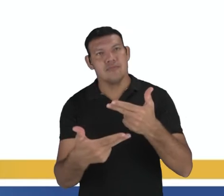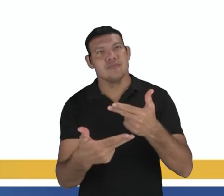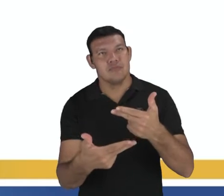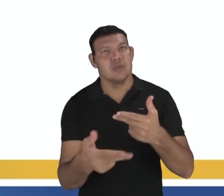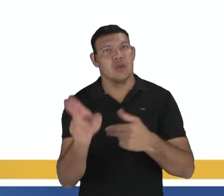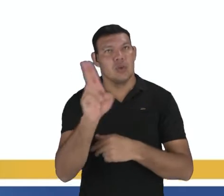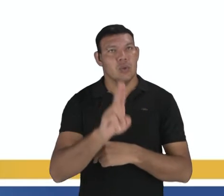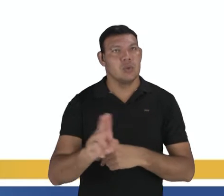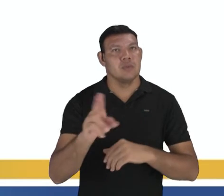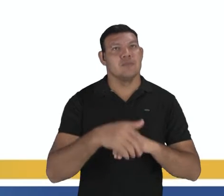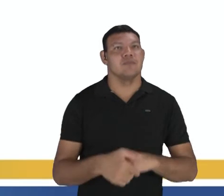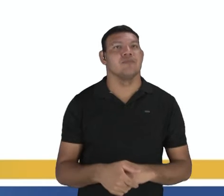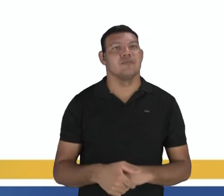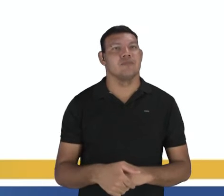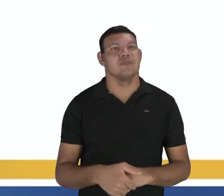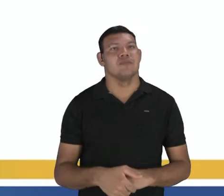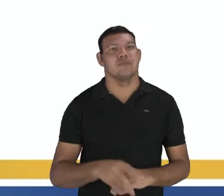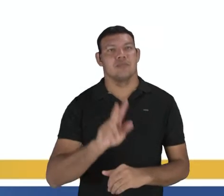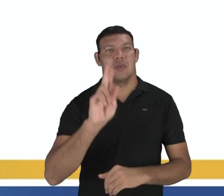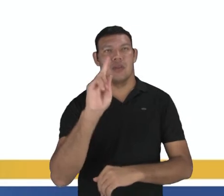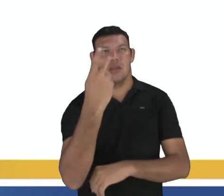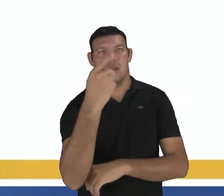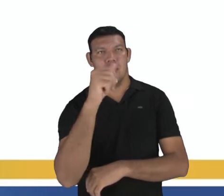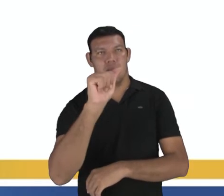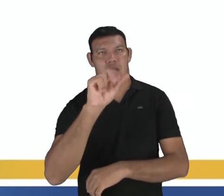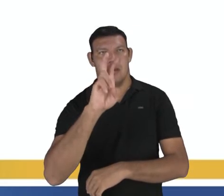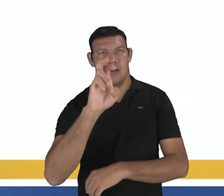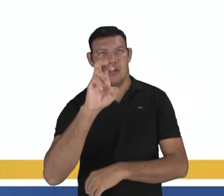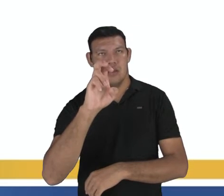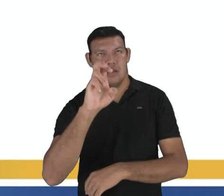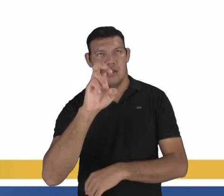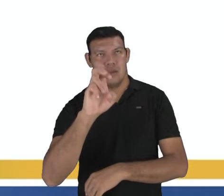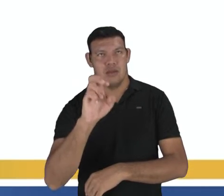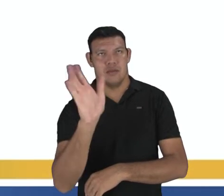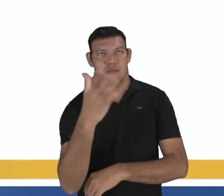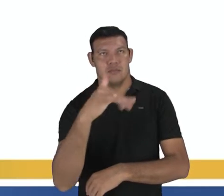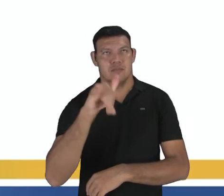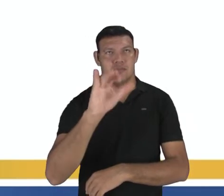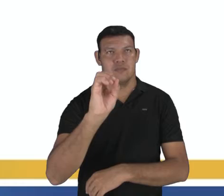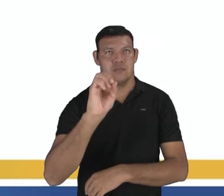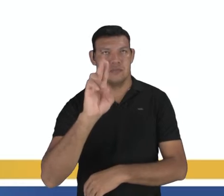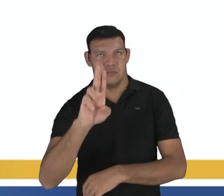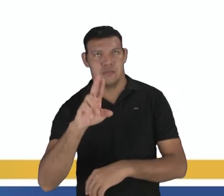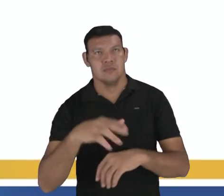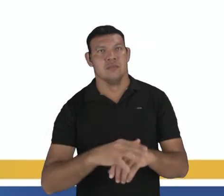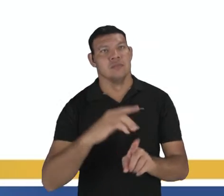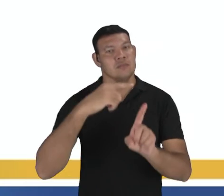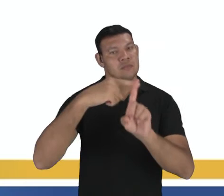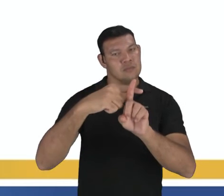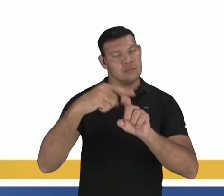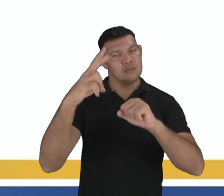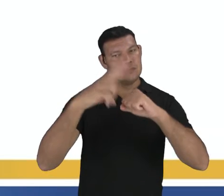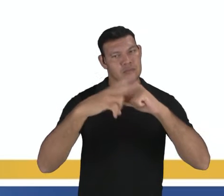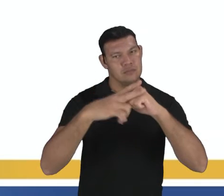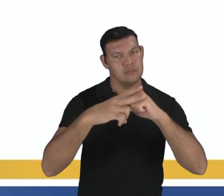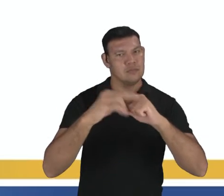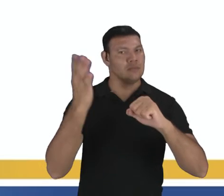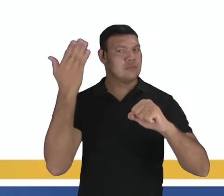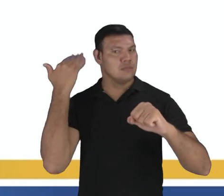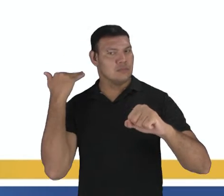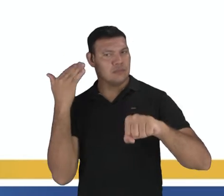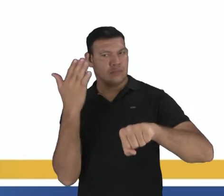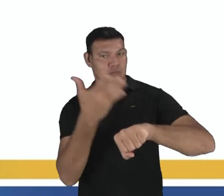Memorizem aí o have you. Have you mais o verbo no passado, no